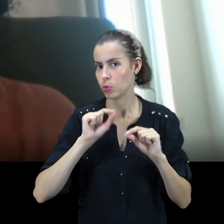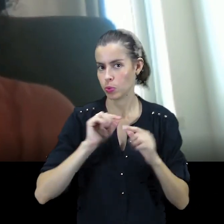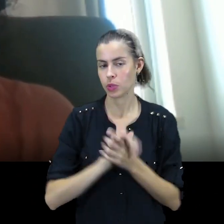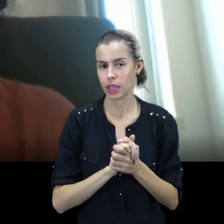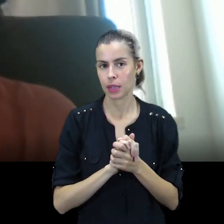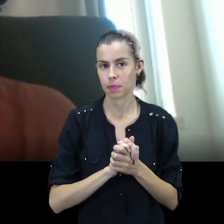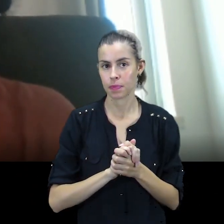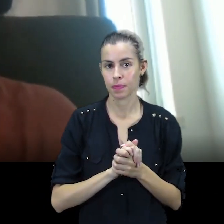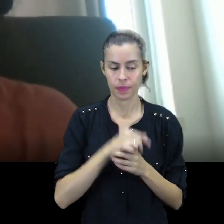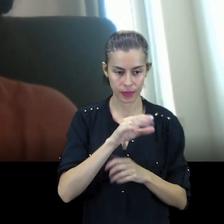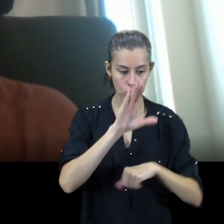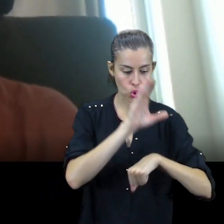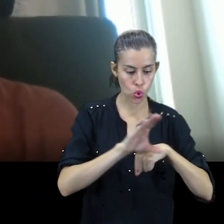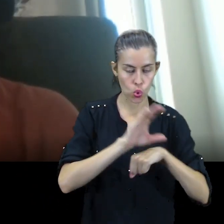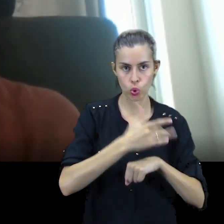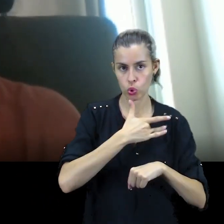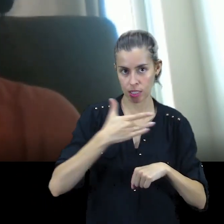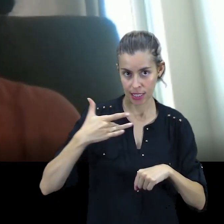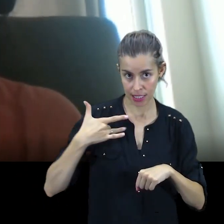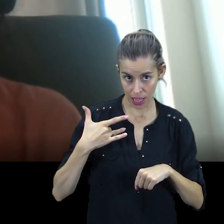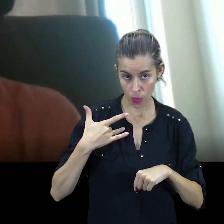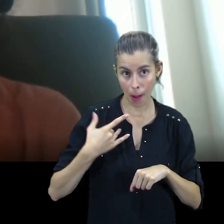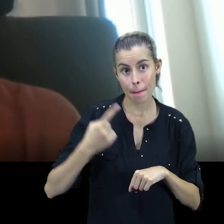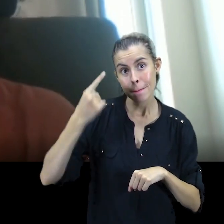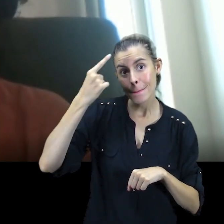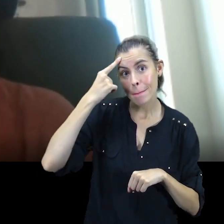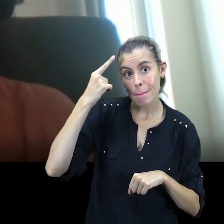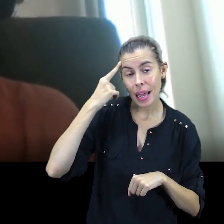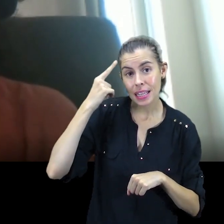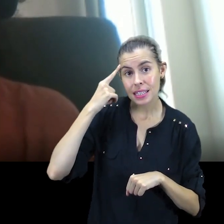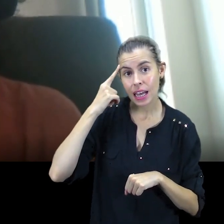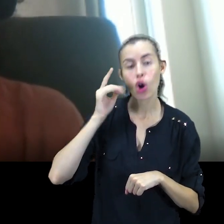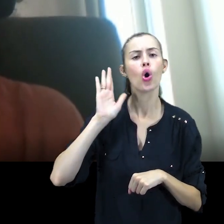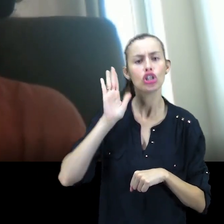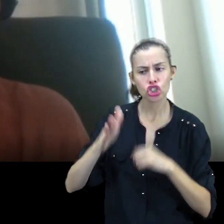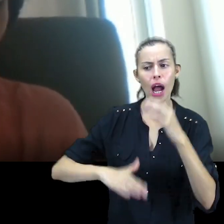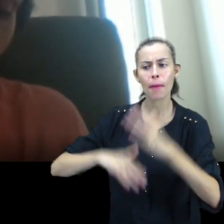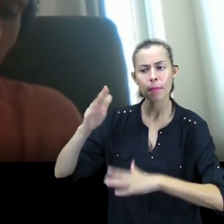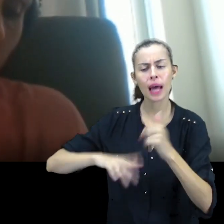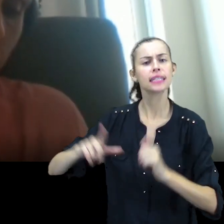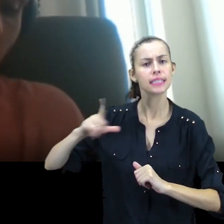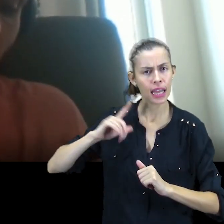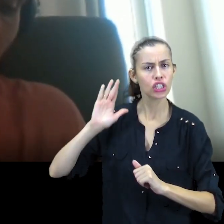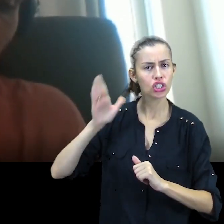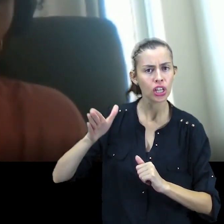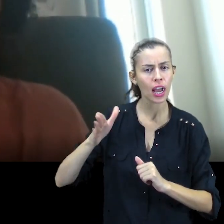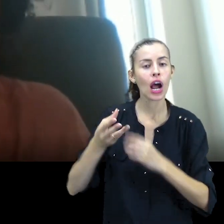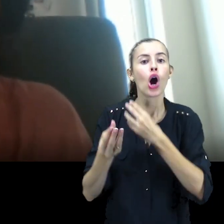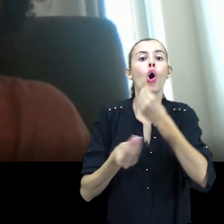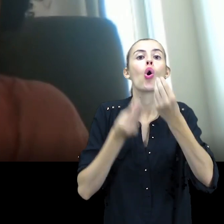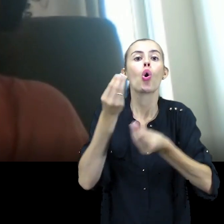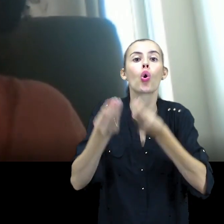saúde. Claro que tem a opção da CCS, que eu já apresentei aqui, mas, por exemplo,